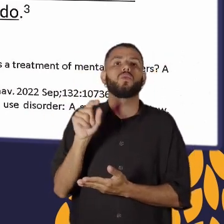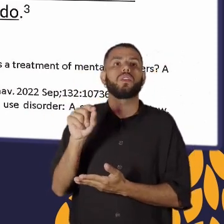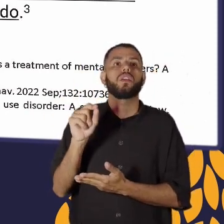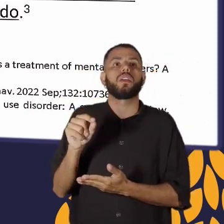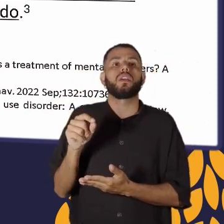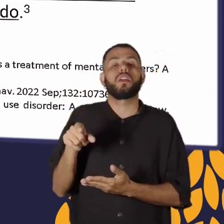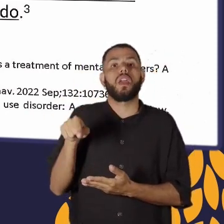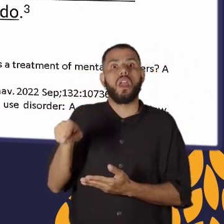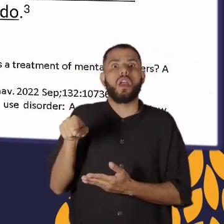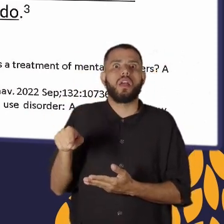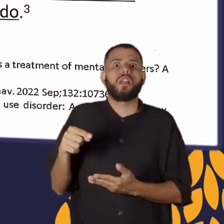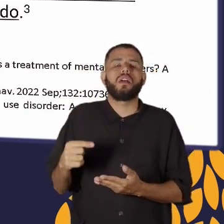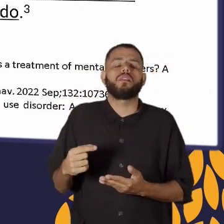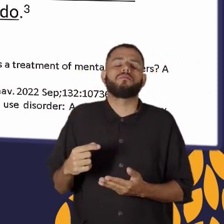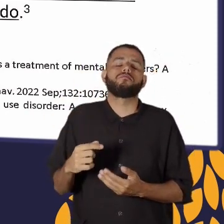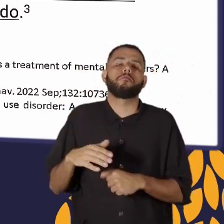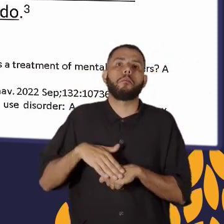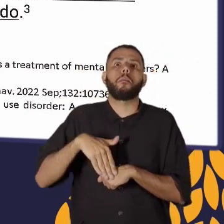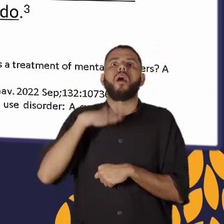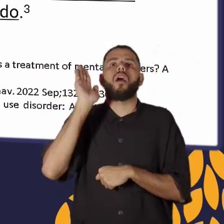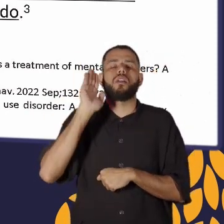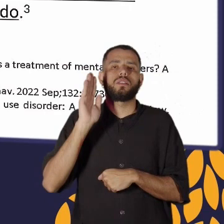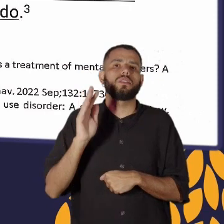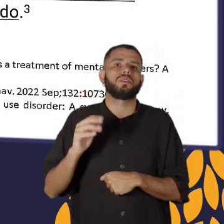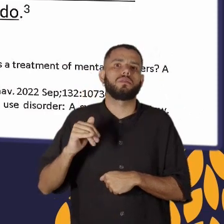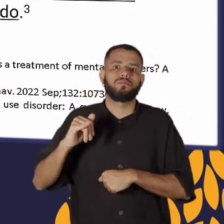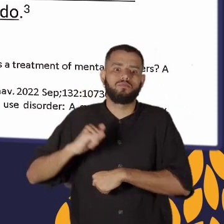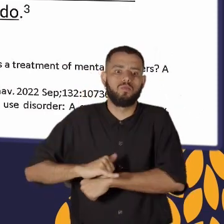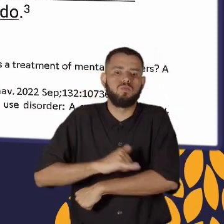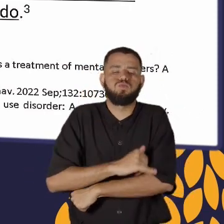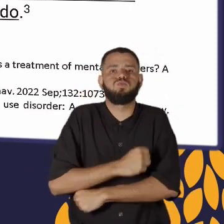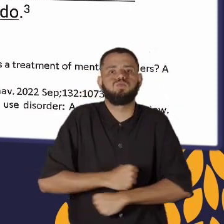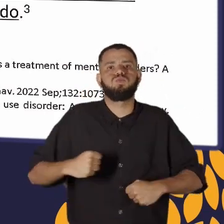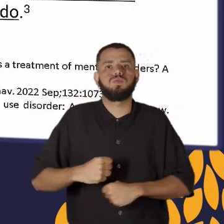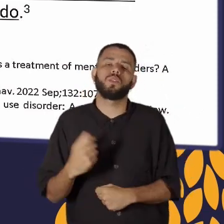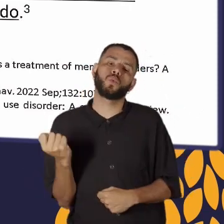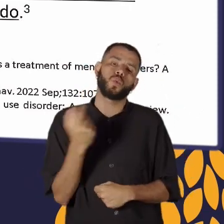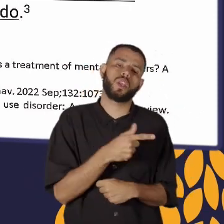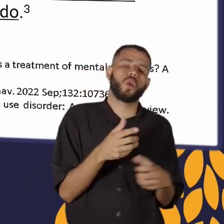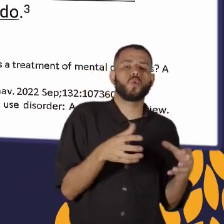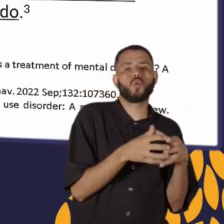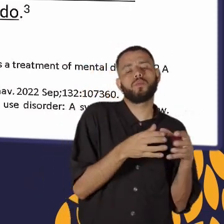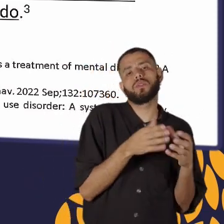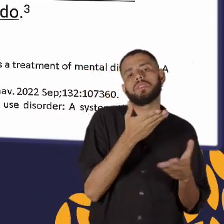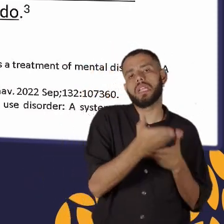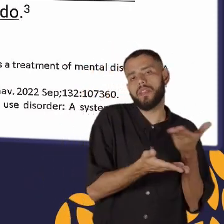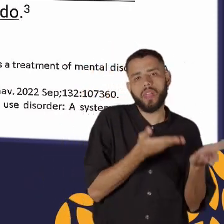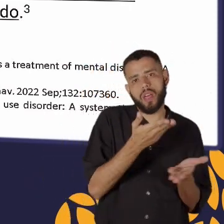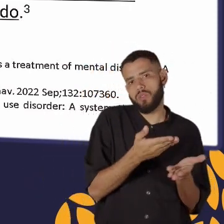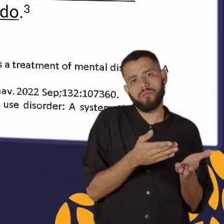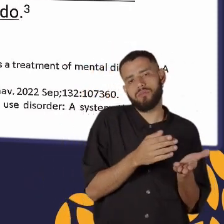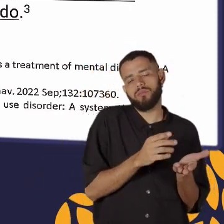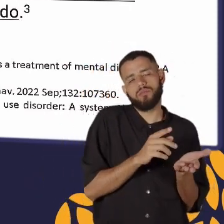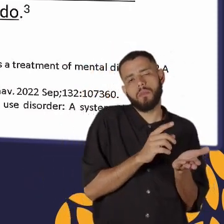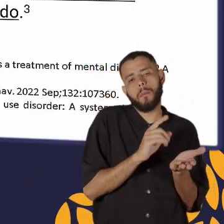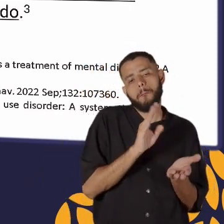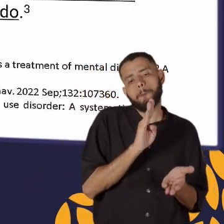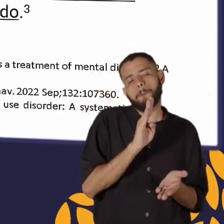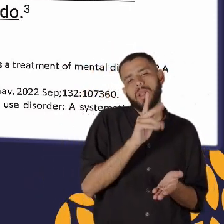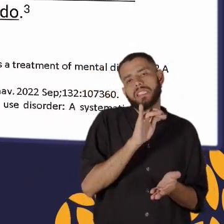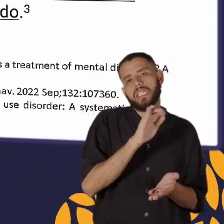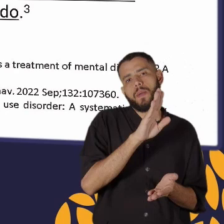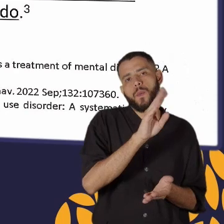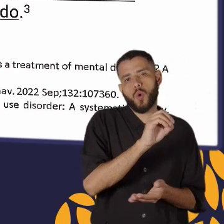foi tratado com placebo. Então, aí, indicando que de fato os efeitos na apetência, eles